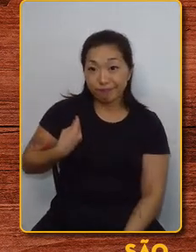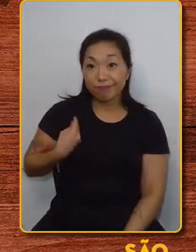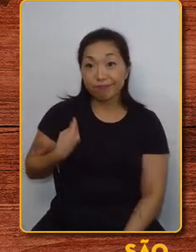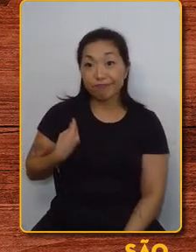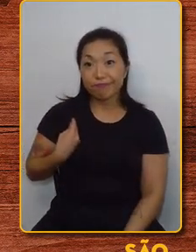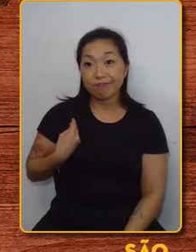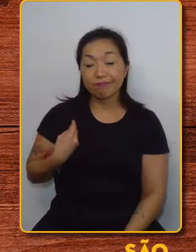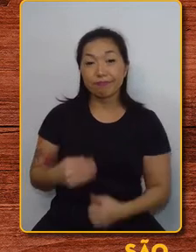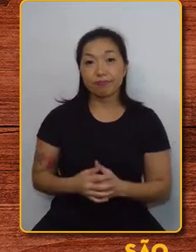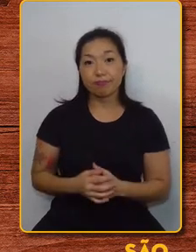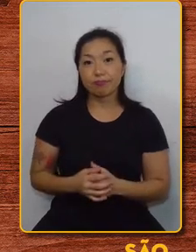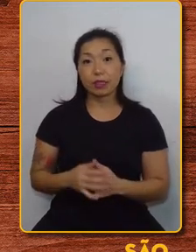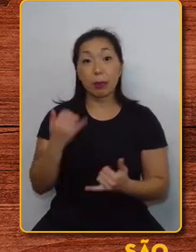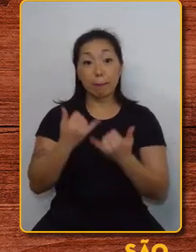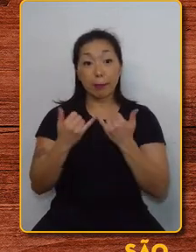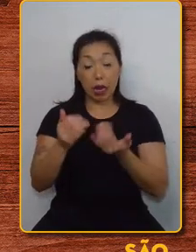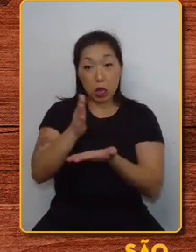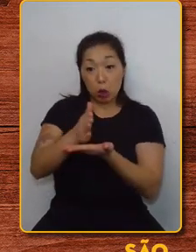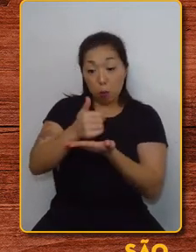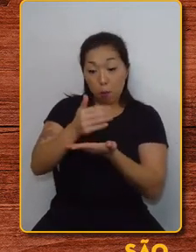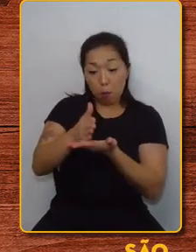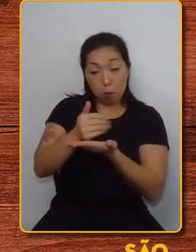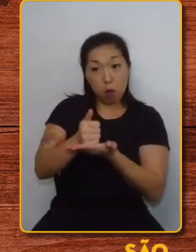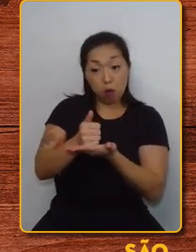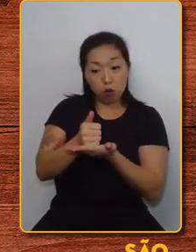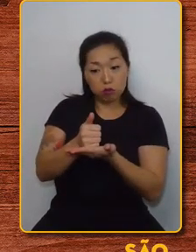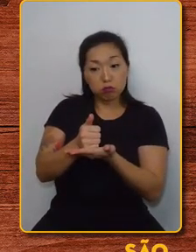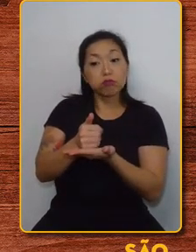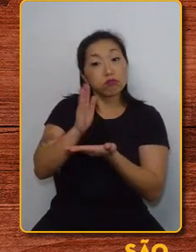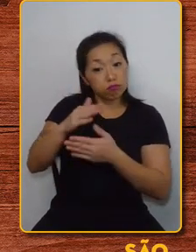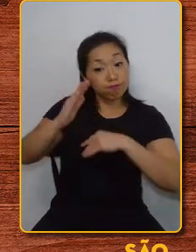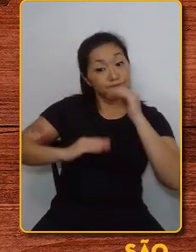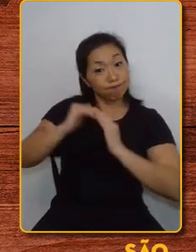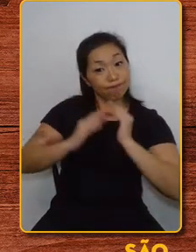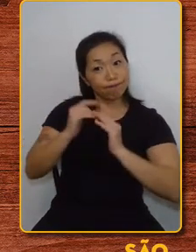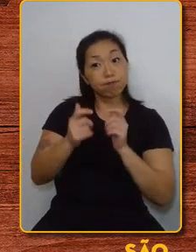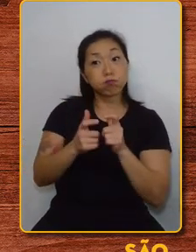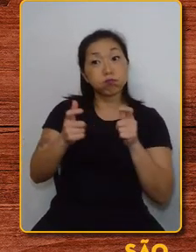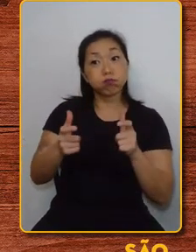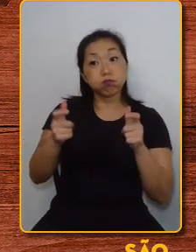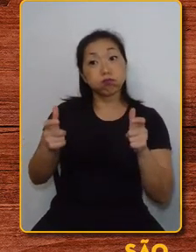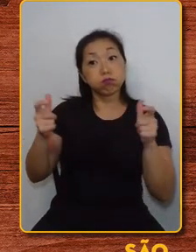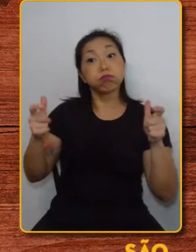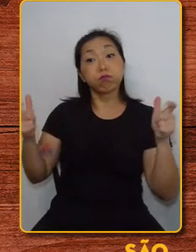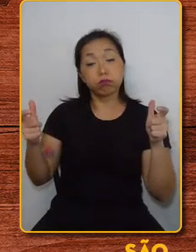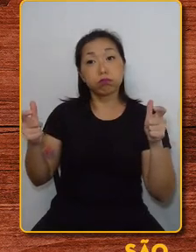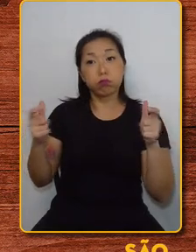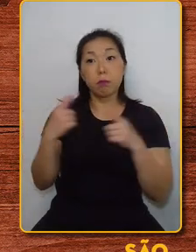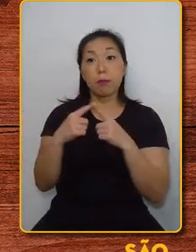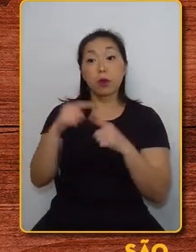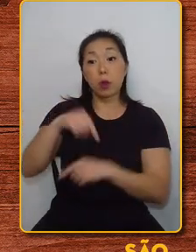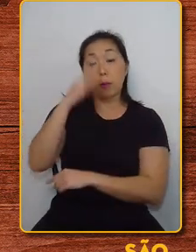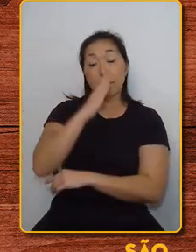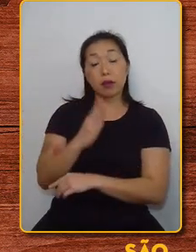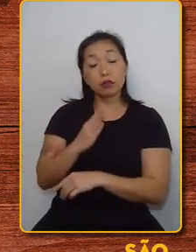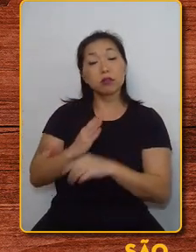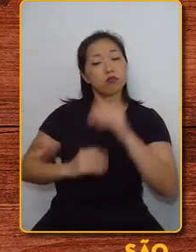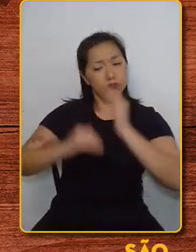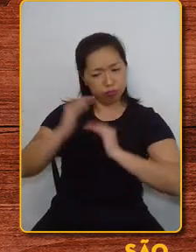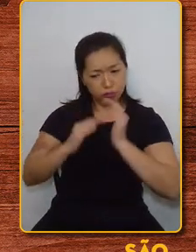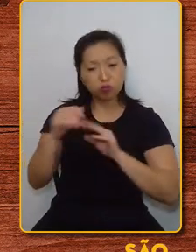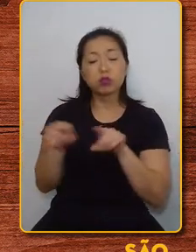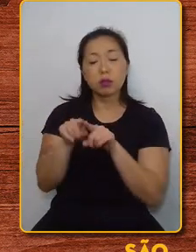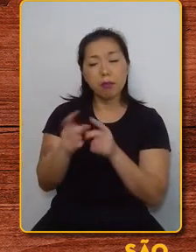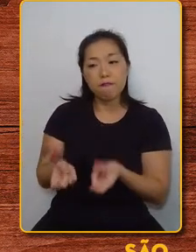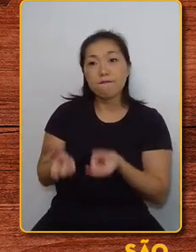né, foi aumentado, já que nós somos um dos maiores produtores e exportadores de grãos e de alimento